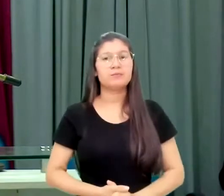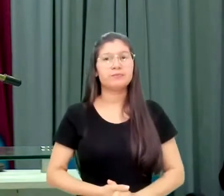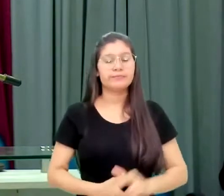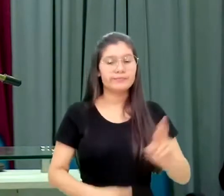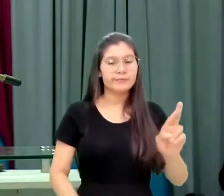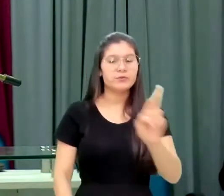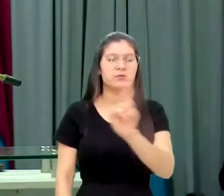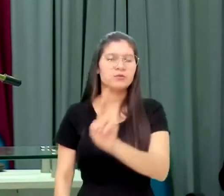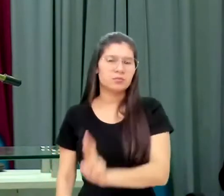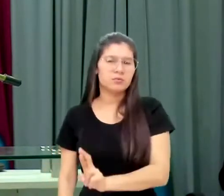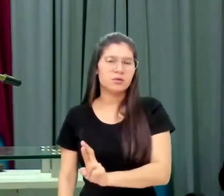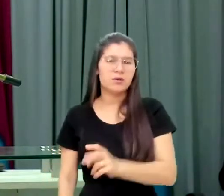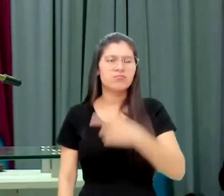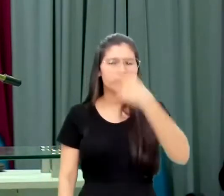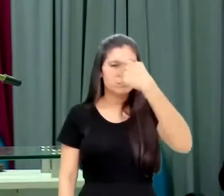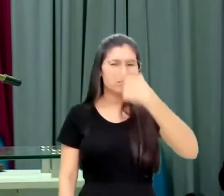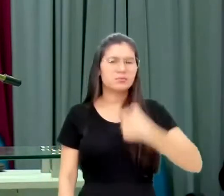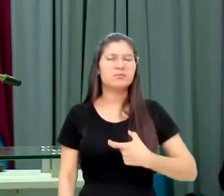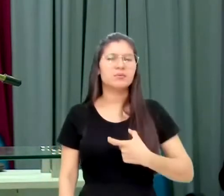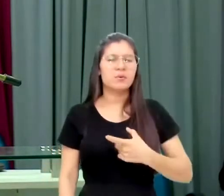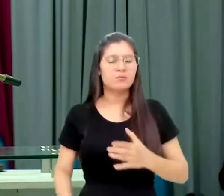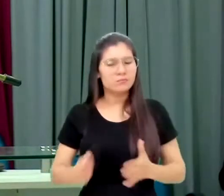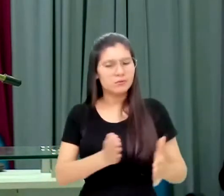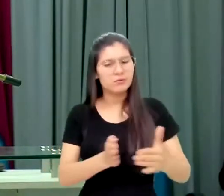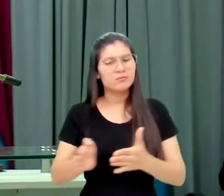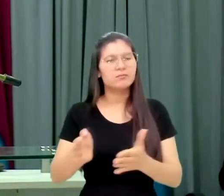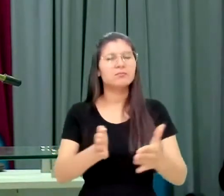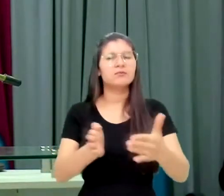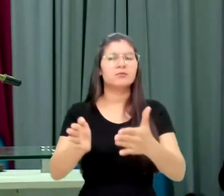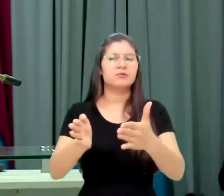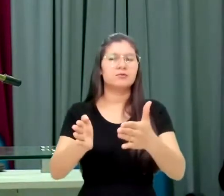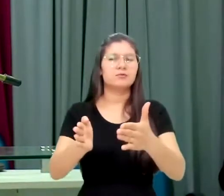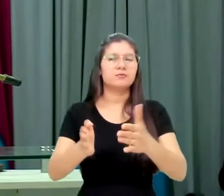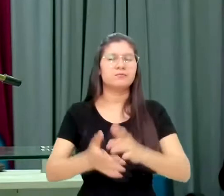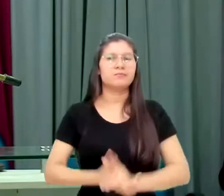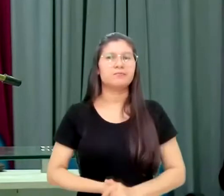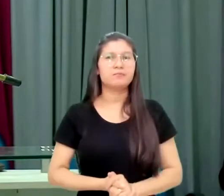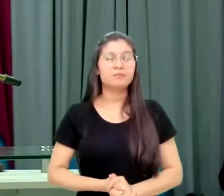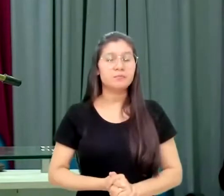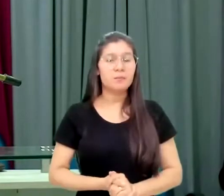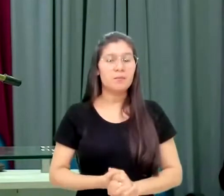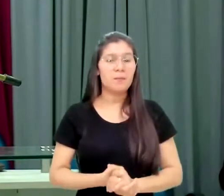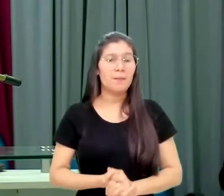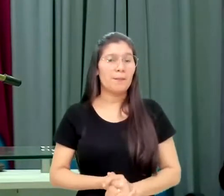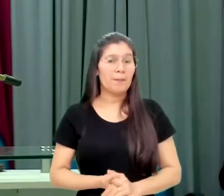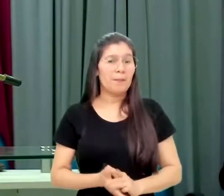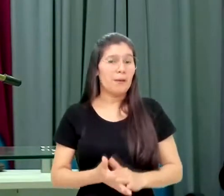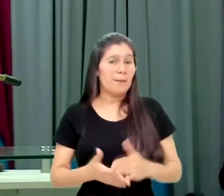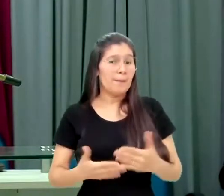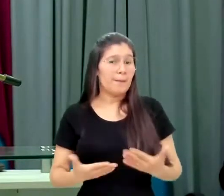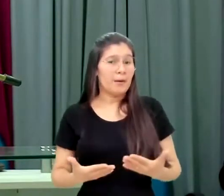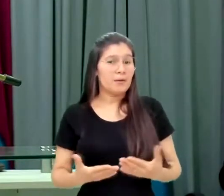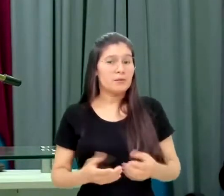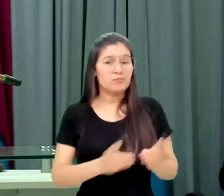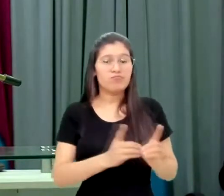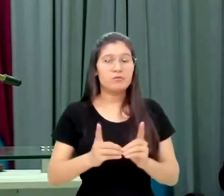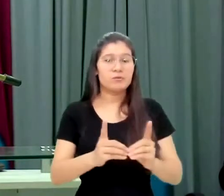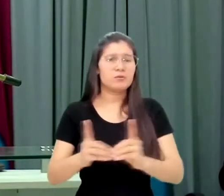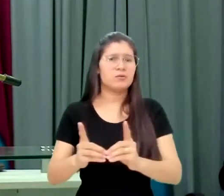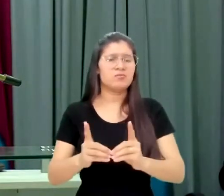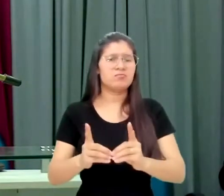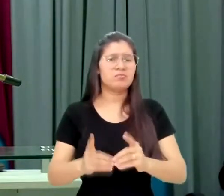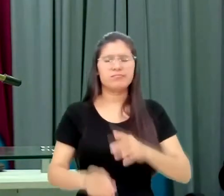eu sou o caminho. Eles não sabiam quem era o caminho. Eu sou o caminho, eu